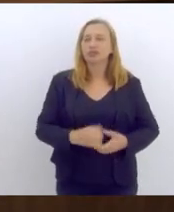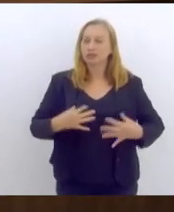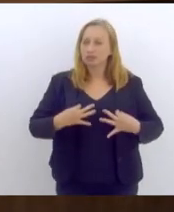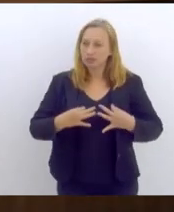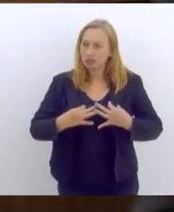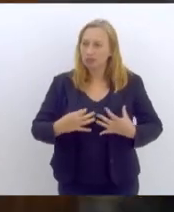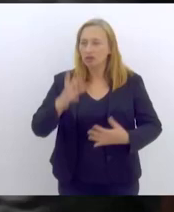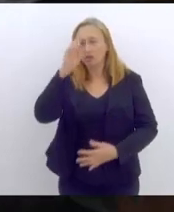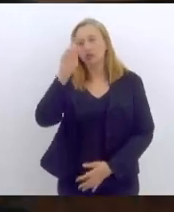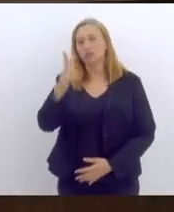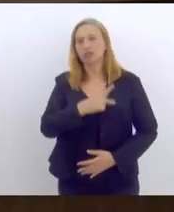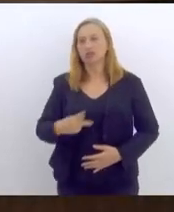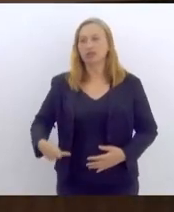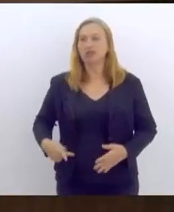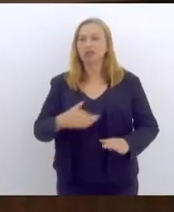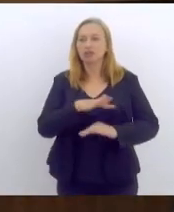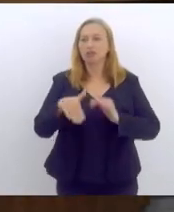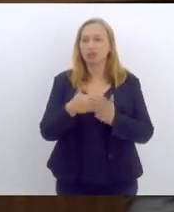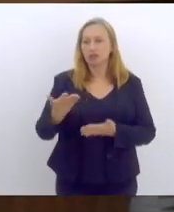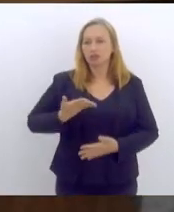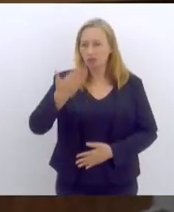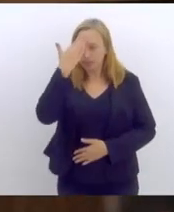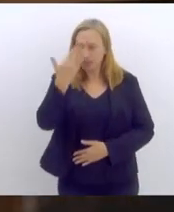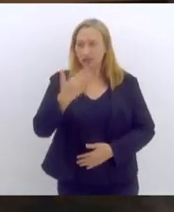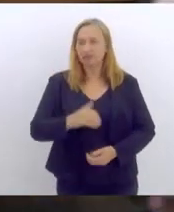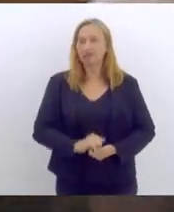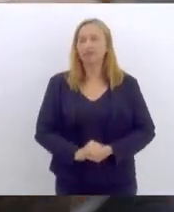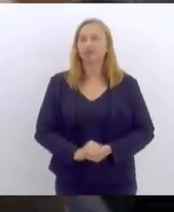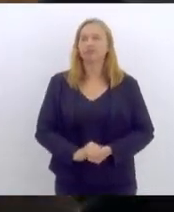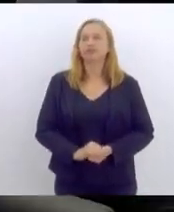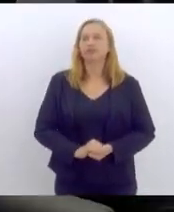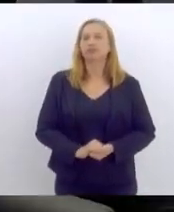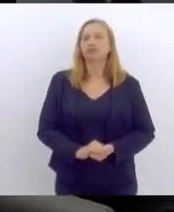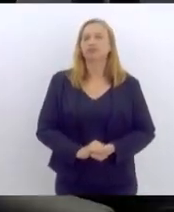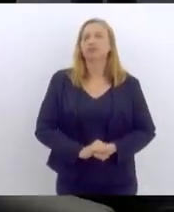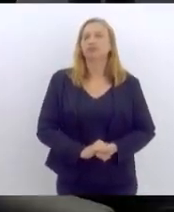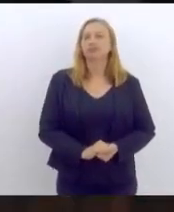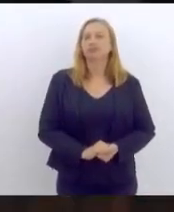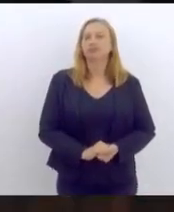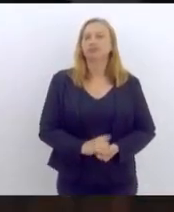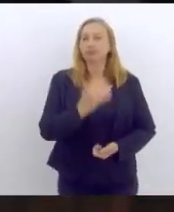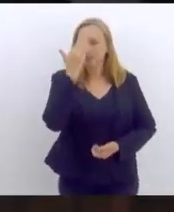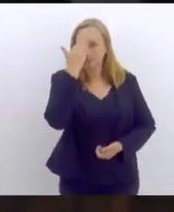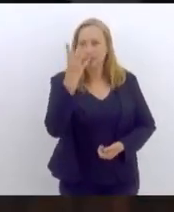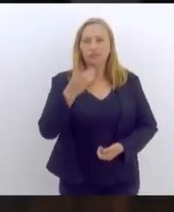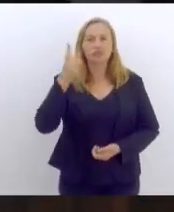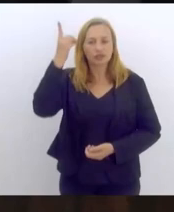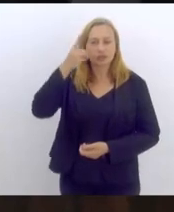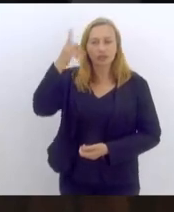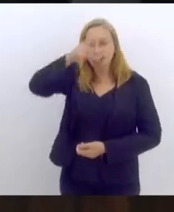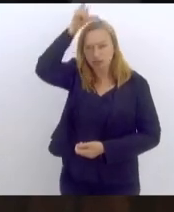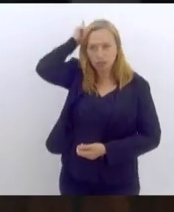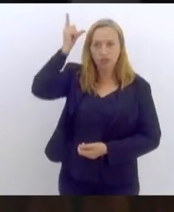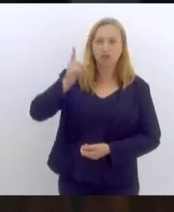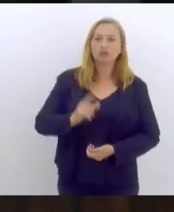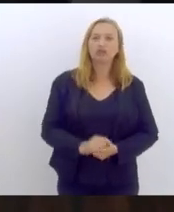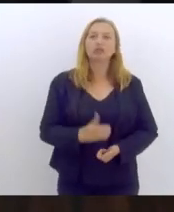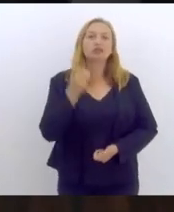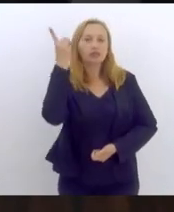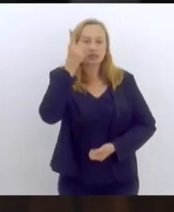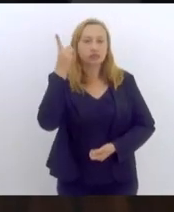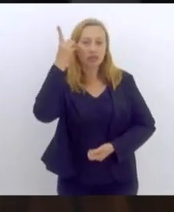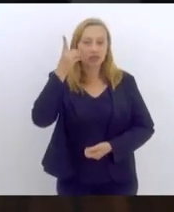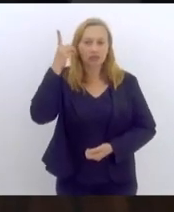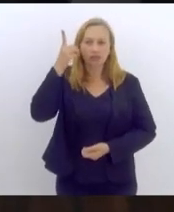ao senhor presidente e a todos os colegas. Muito obrigado. Muito obrigado, deputado Luiz Cláudio. Senhor presidente. Não, deputado